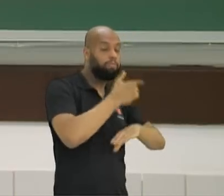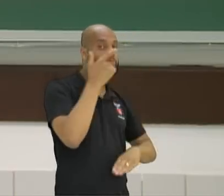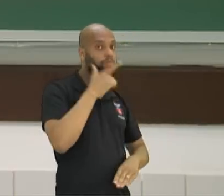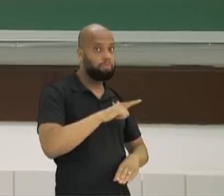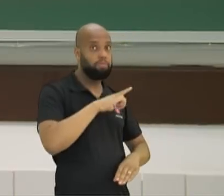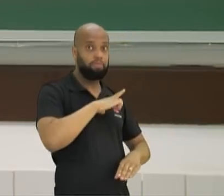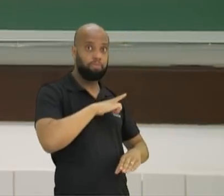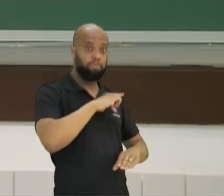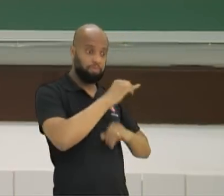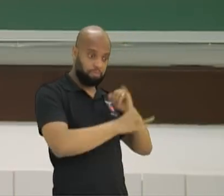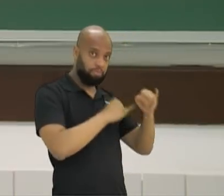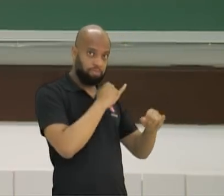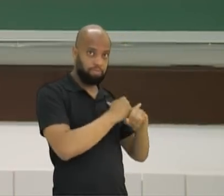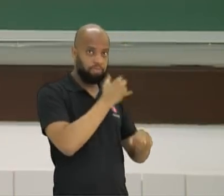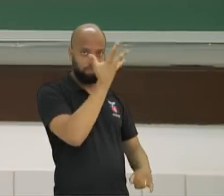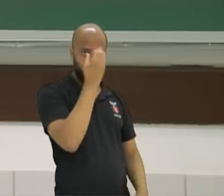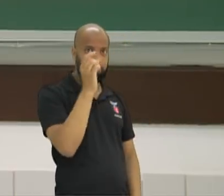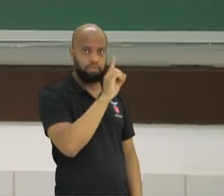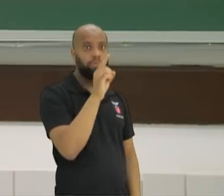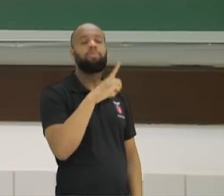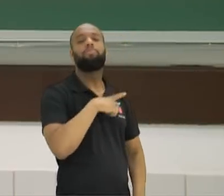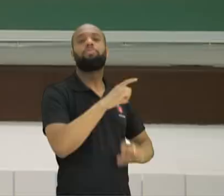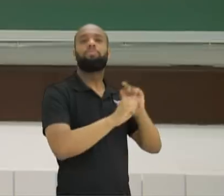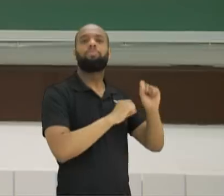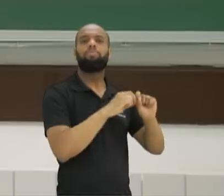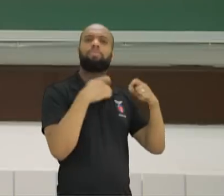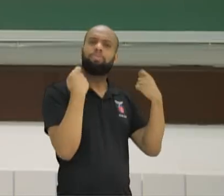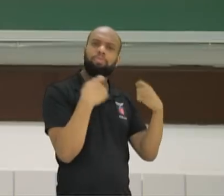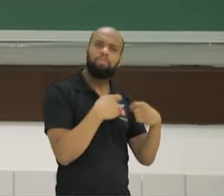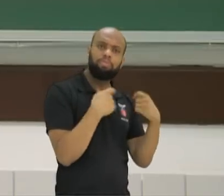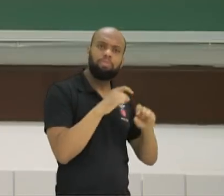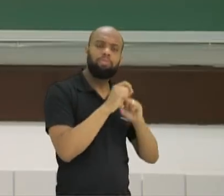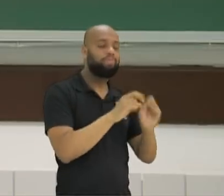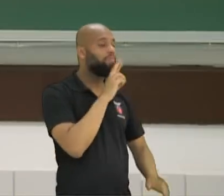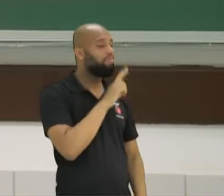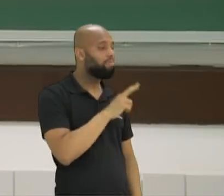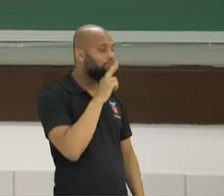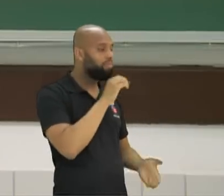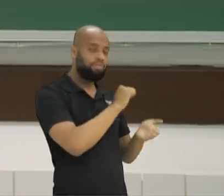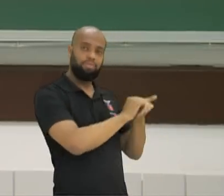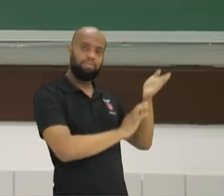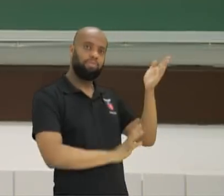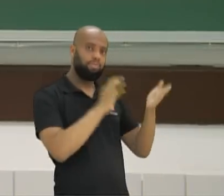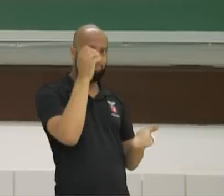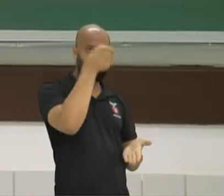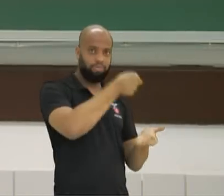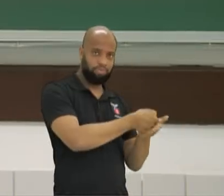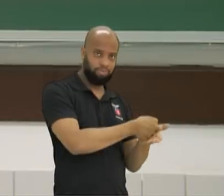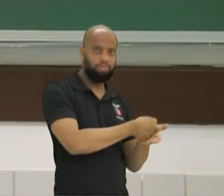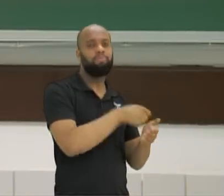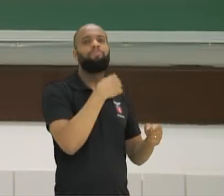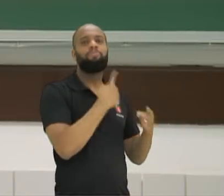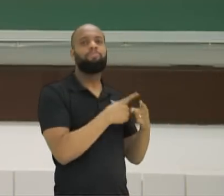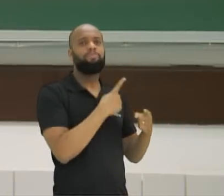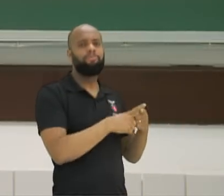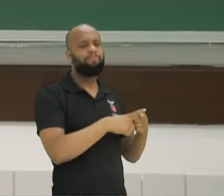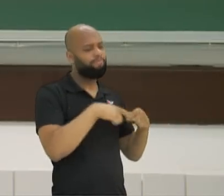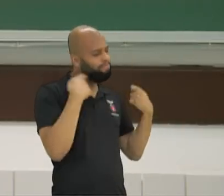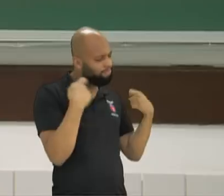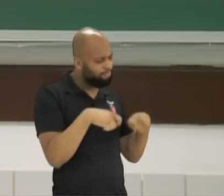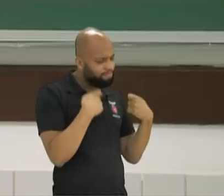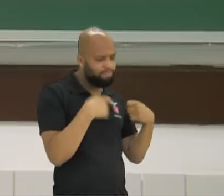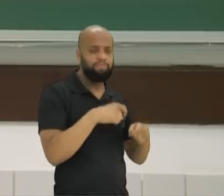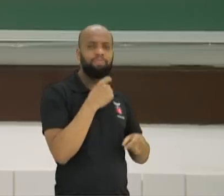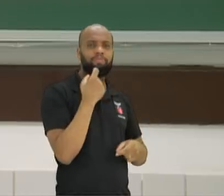internet, não esqueça, não deixe de preencher a atividade obrigatória. Ela é